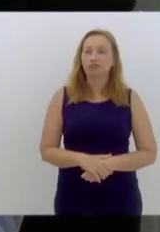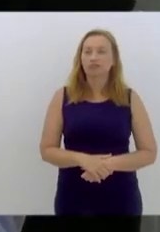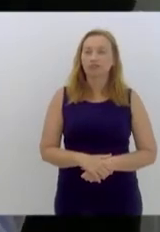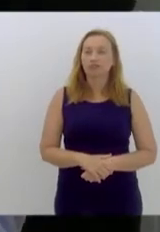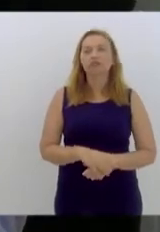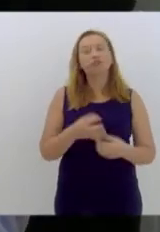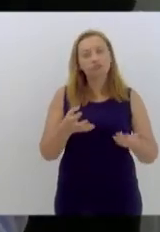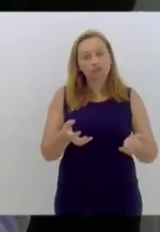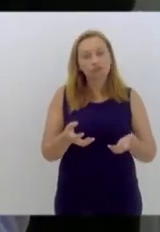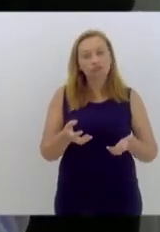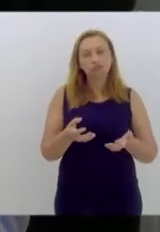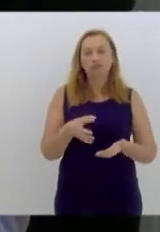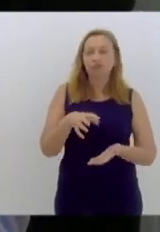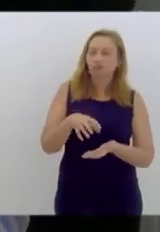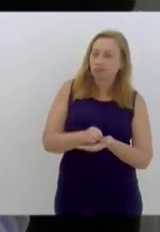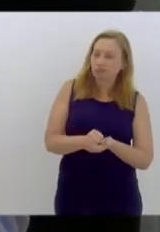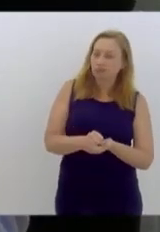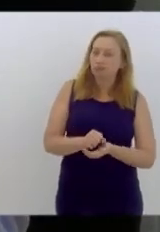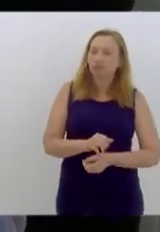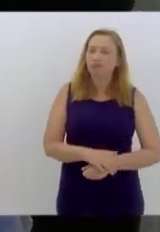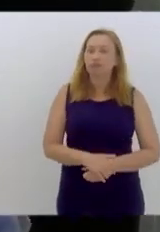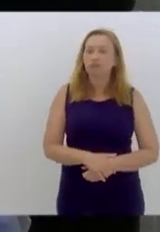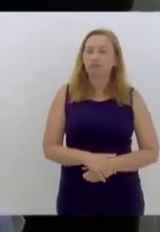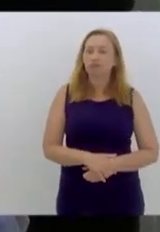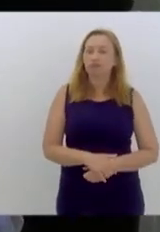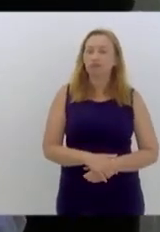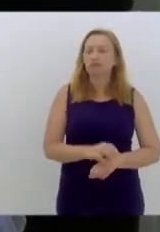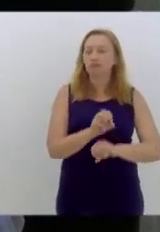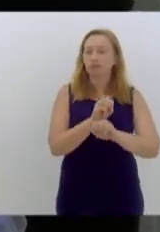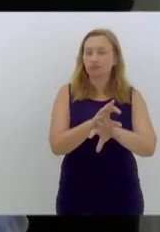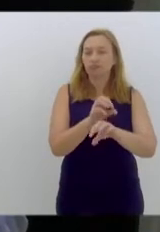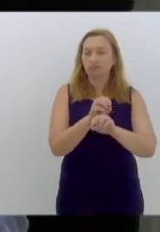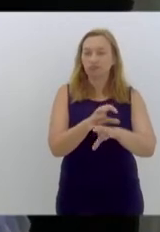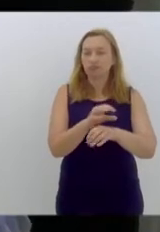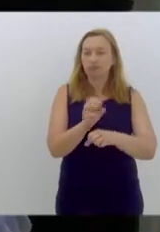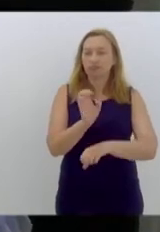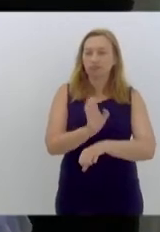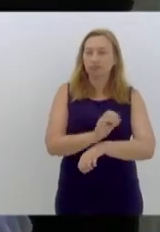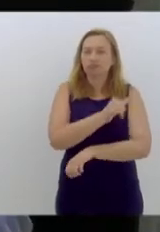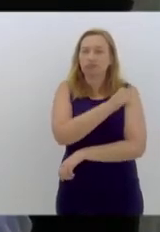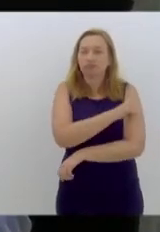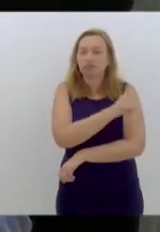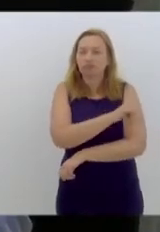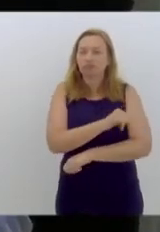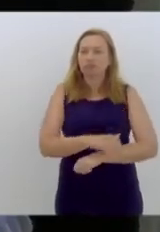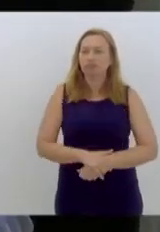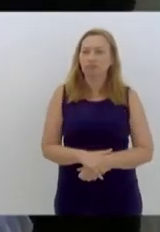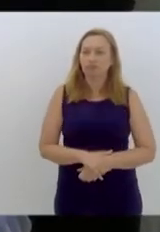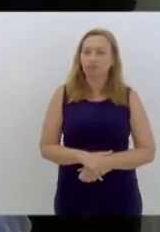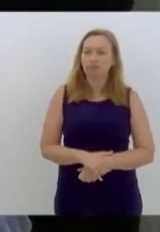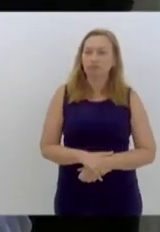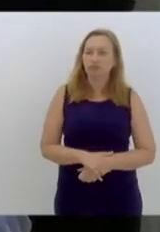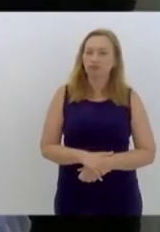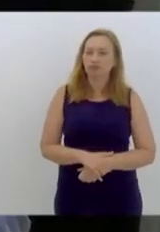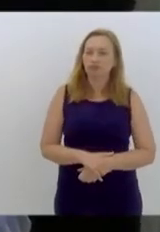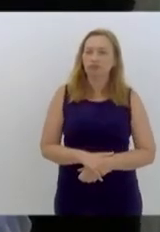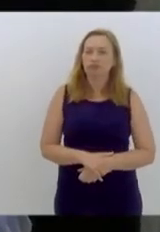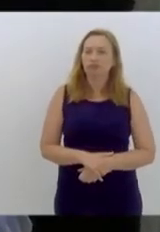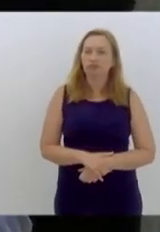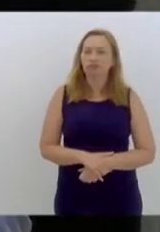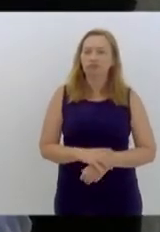eu quero deixar o registro é esse, que a educação no estado do Rio de Janeiro está